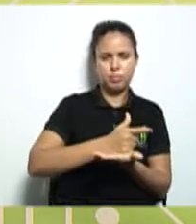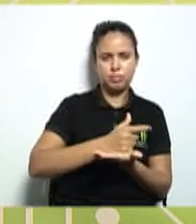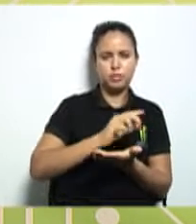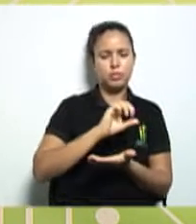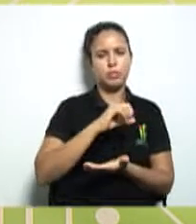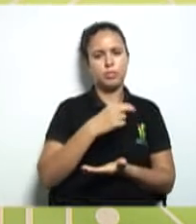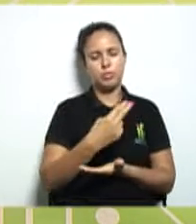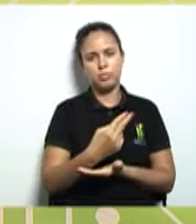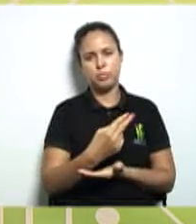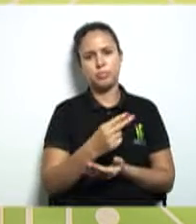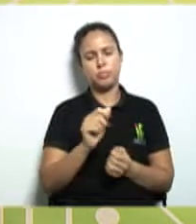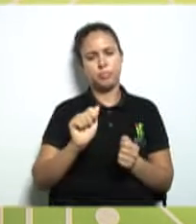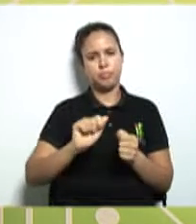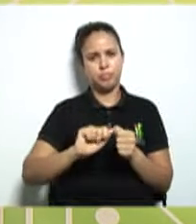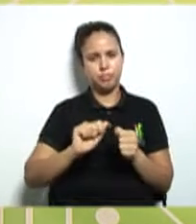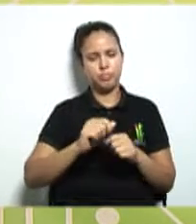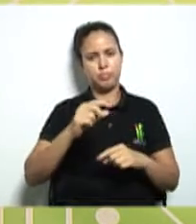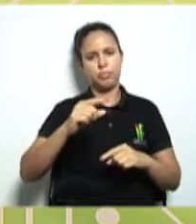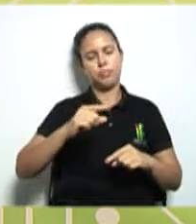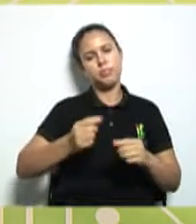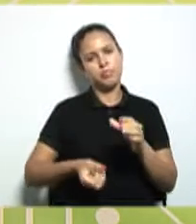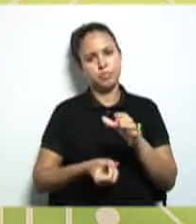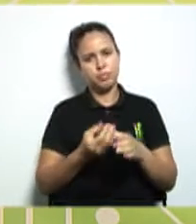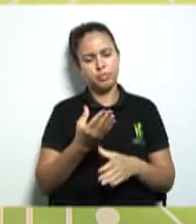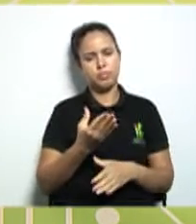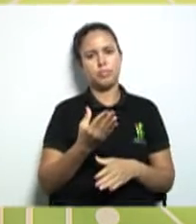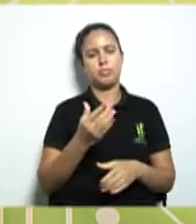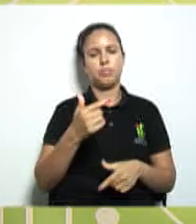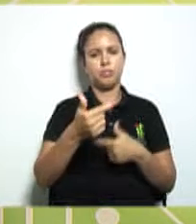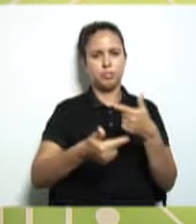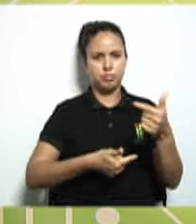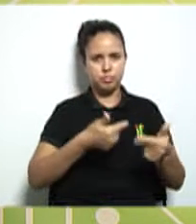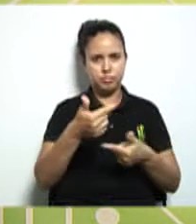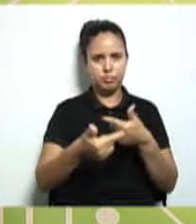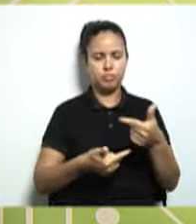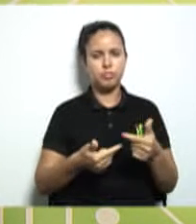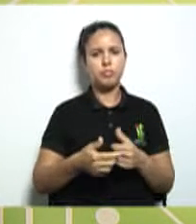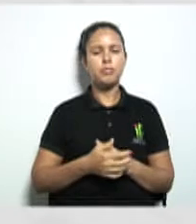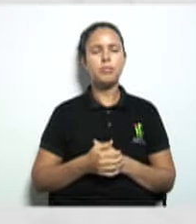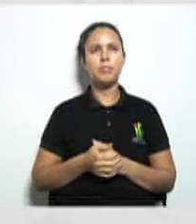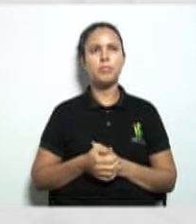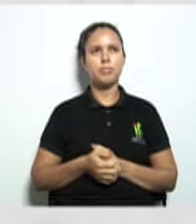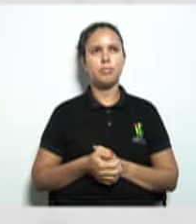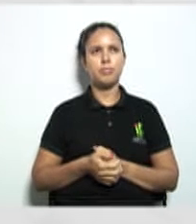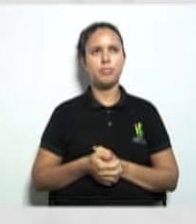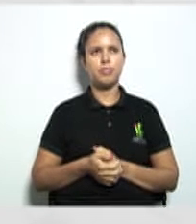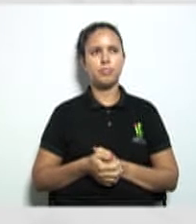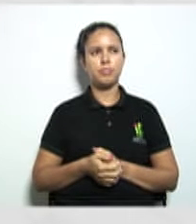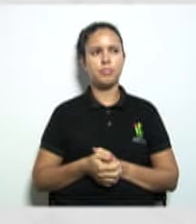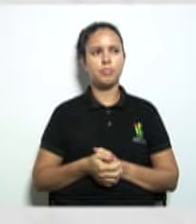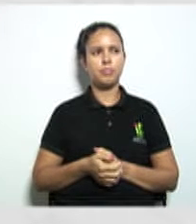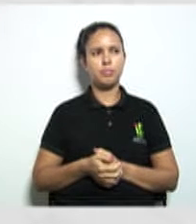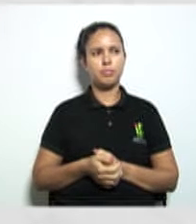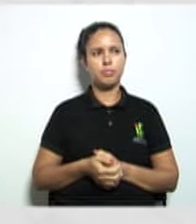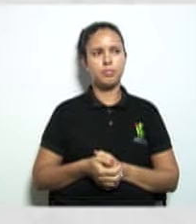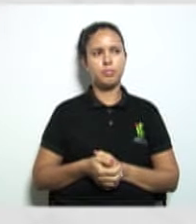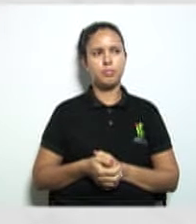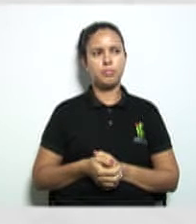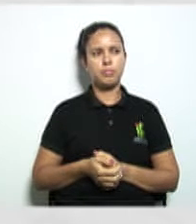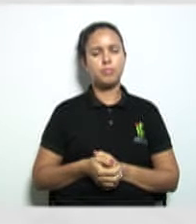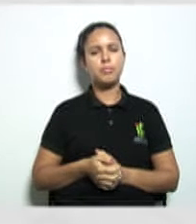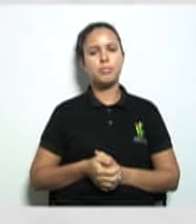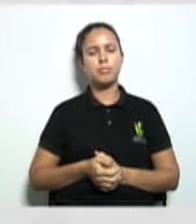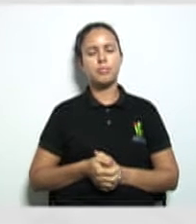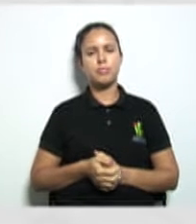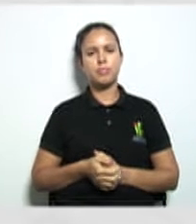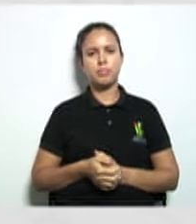na relação de produção, ok? Continuando aqui, vamos lá.